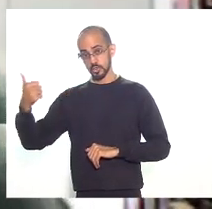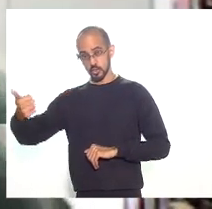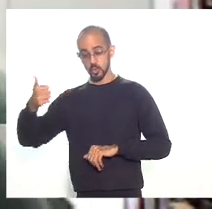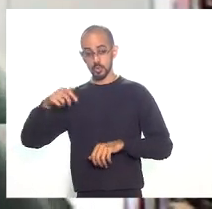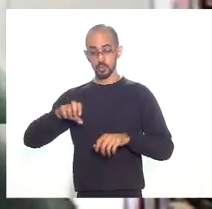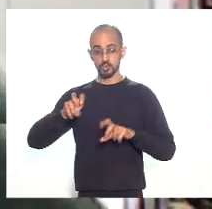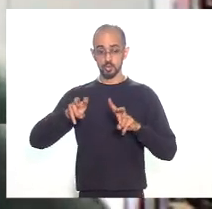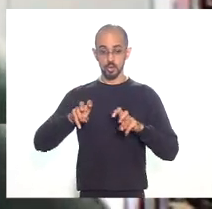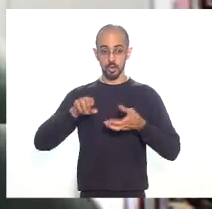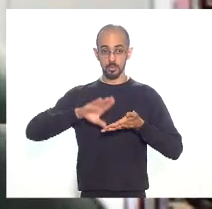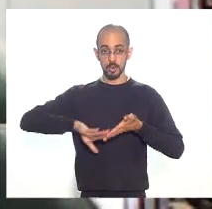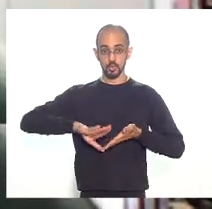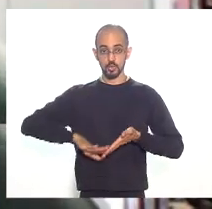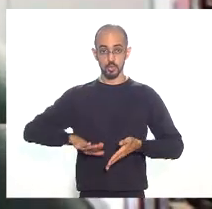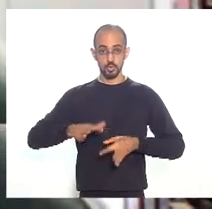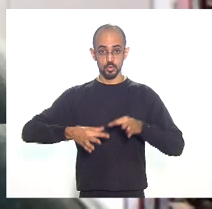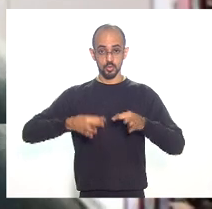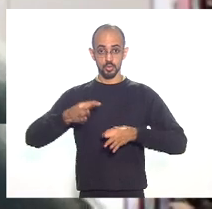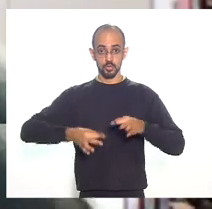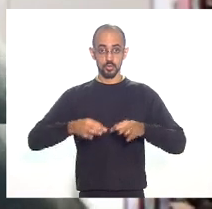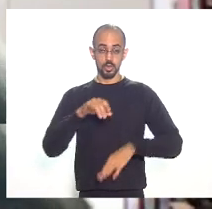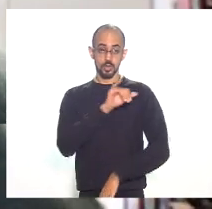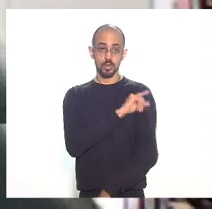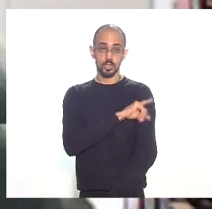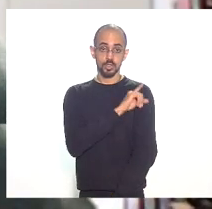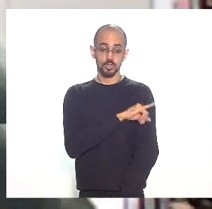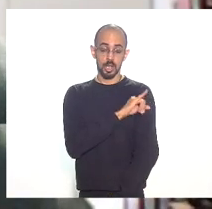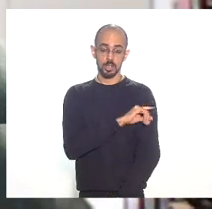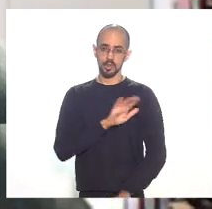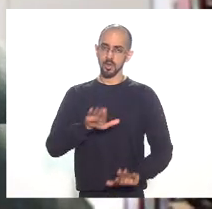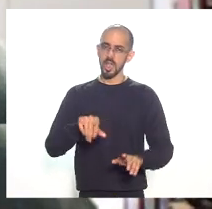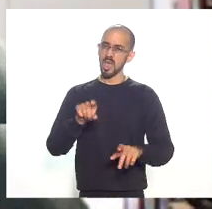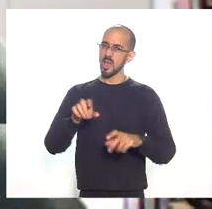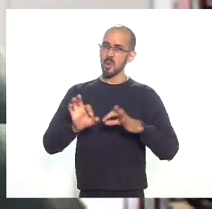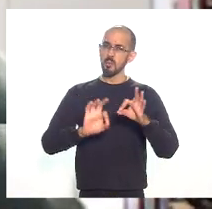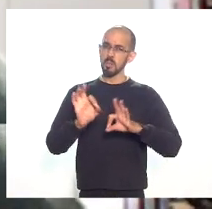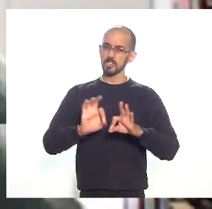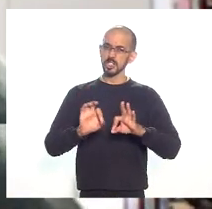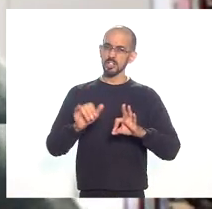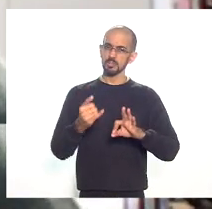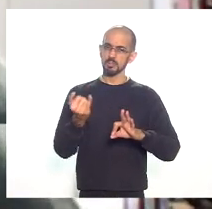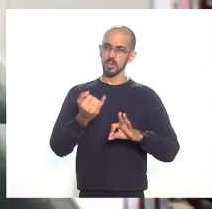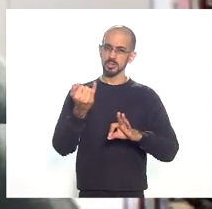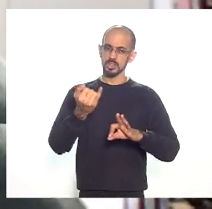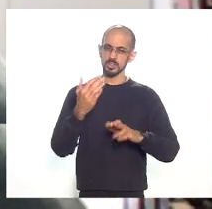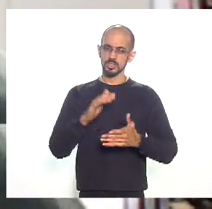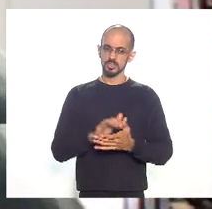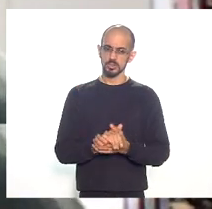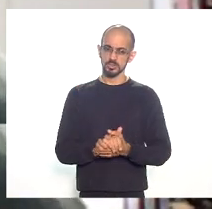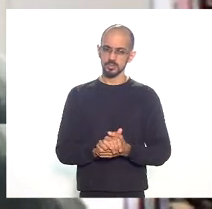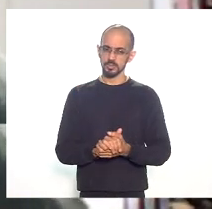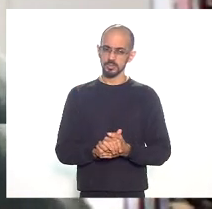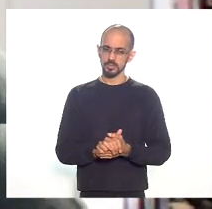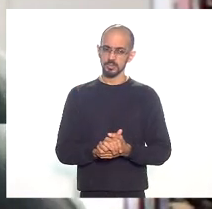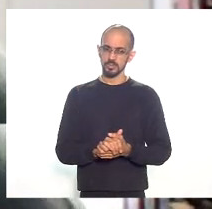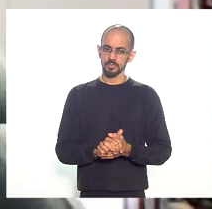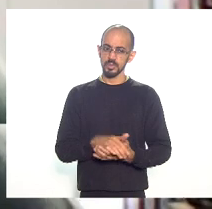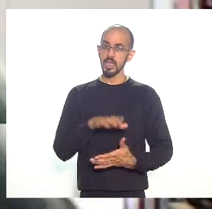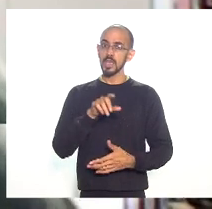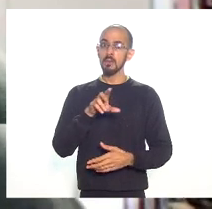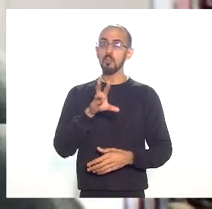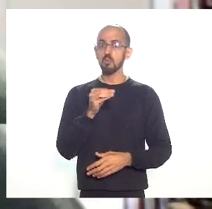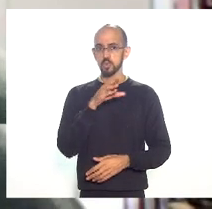judiciária no âmbito do Estado do Rio de Janeiro, ele é um projeto muito importante, muito importante e muito ruim,